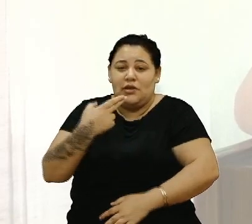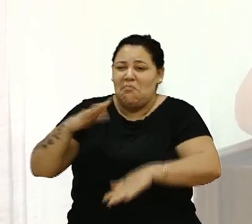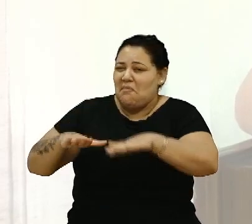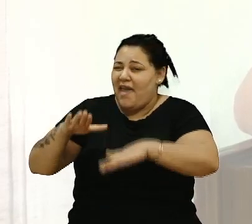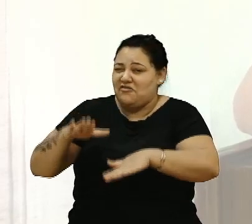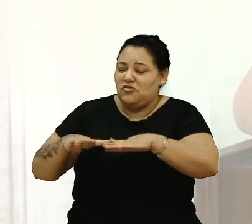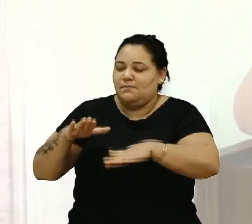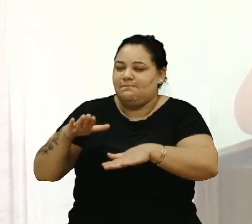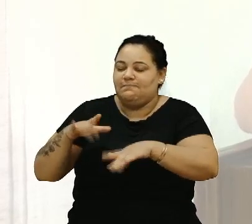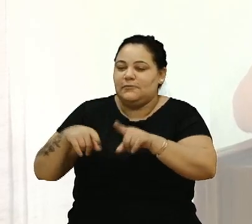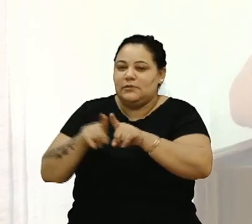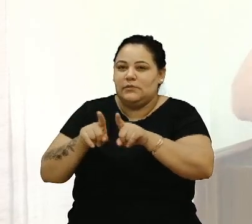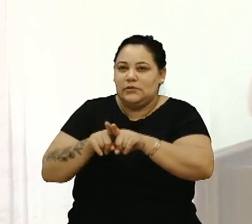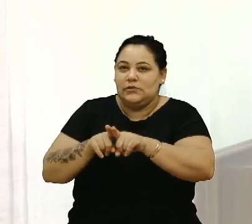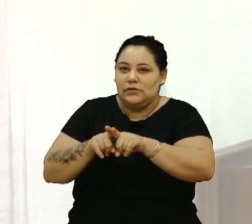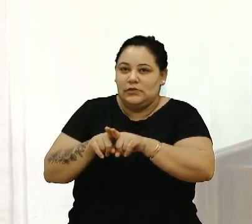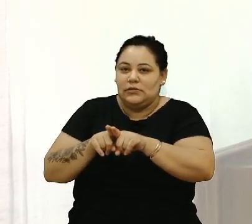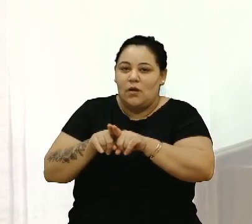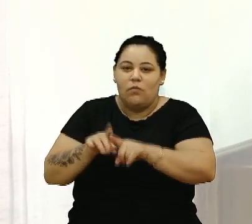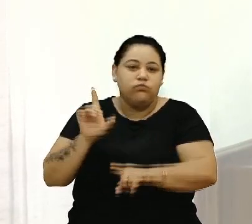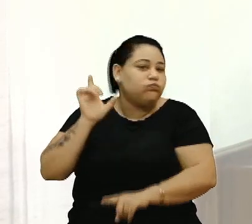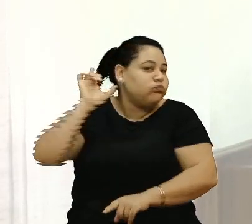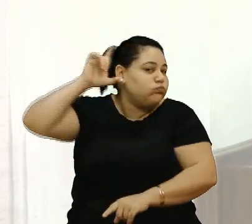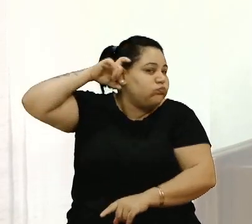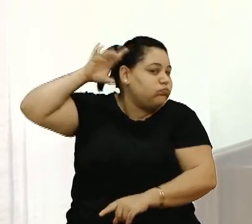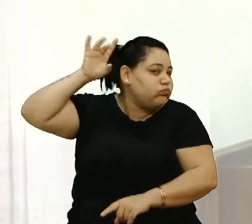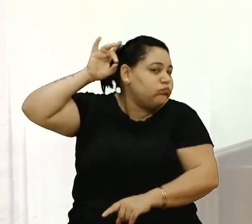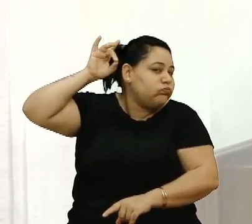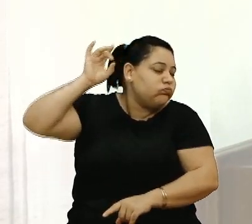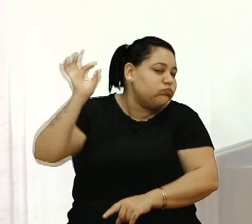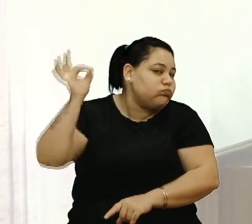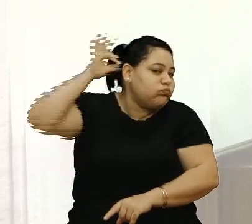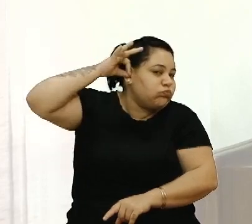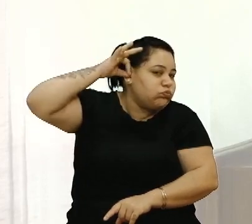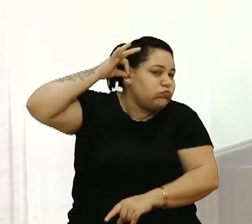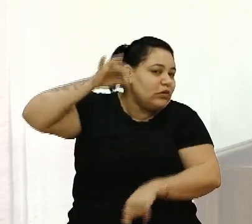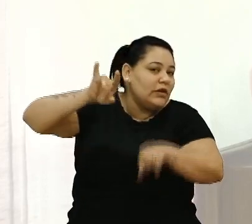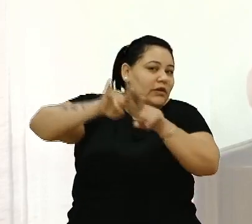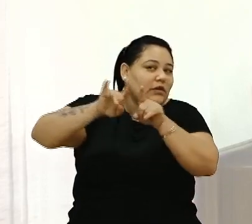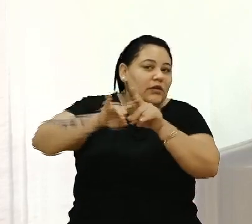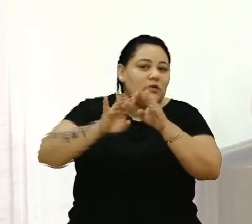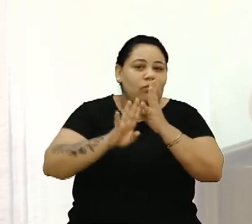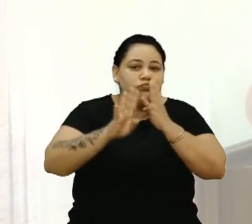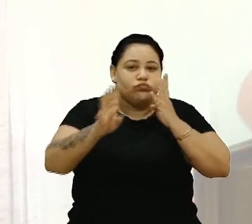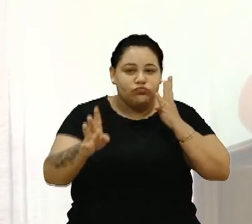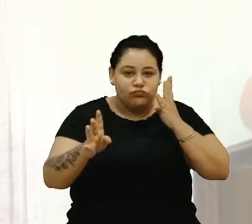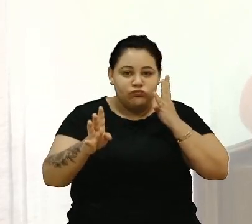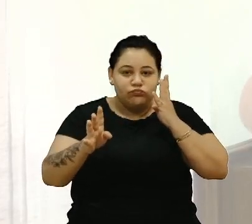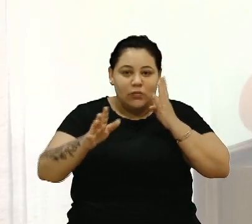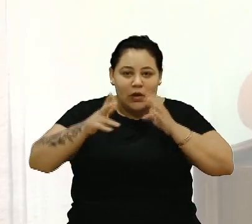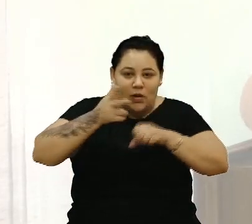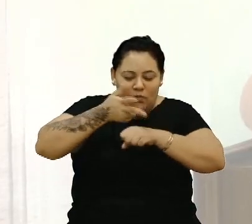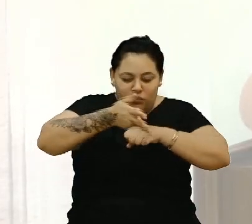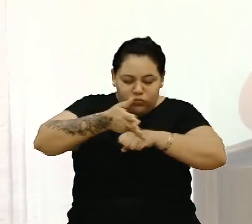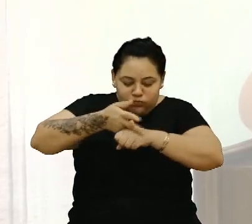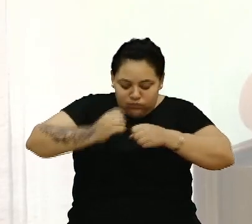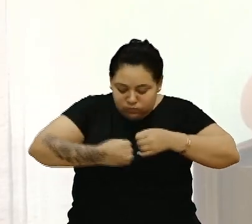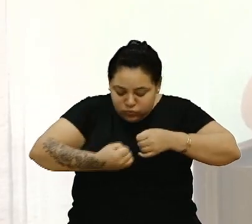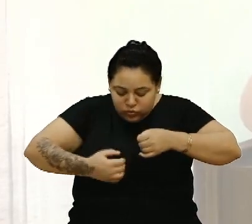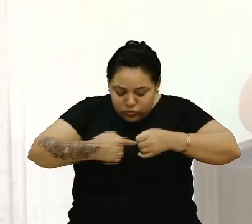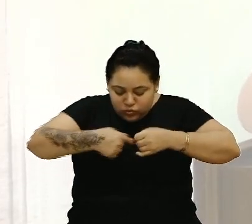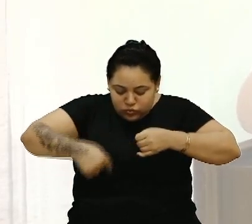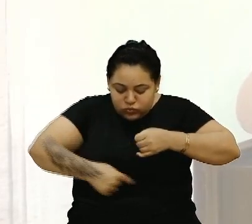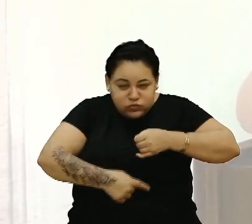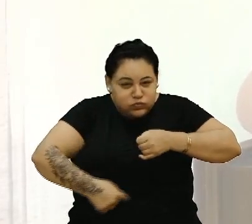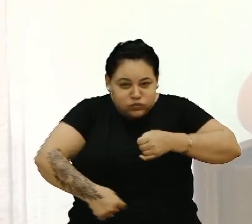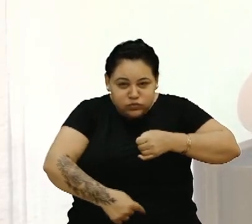foram postos 120 aparelhos auditivos e a fila da colonoscopia, que estava um absurdo, praticamente entrou no normal,